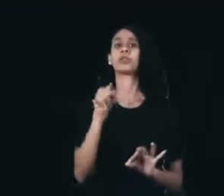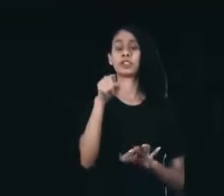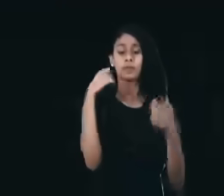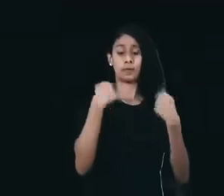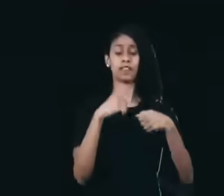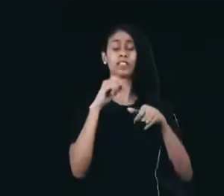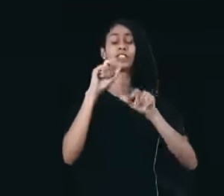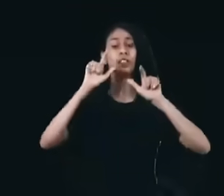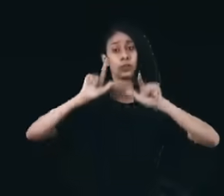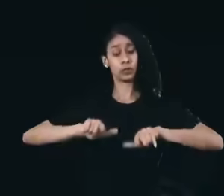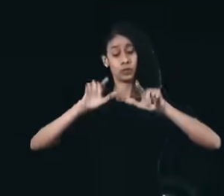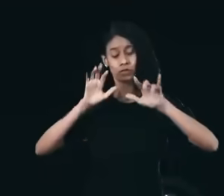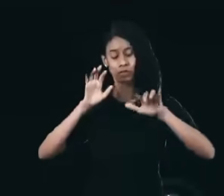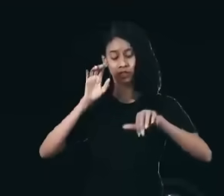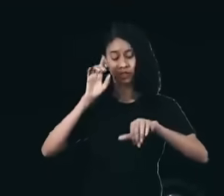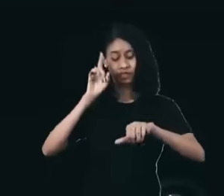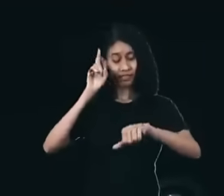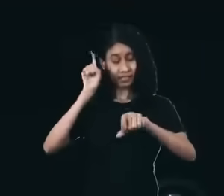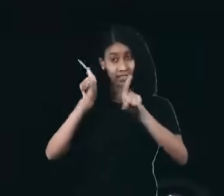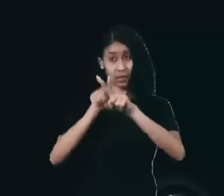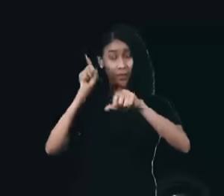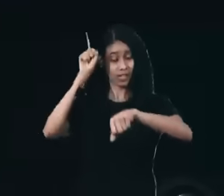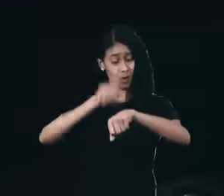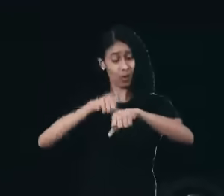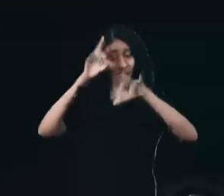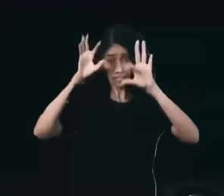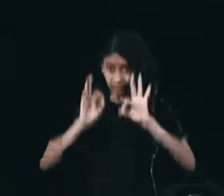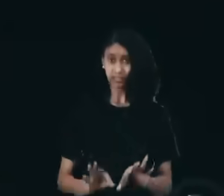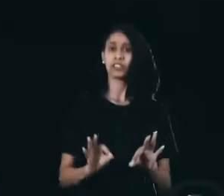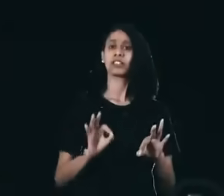precisa estar no lugar certo, na hora certa.